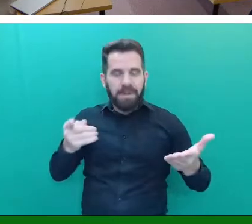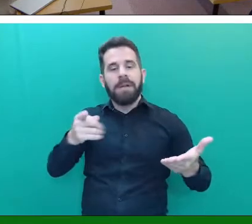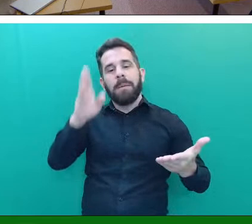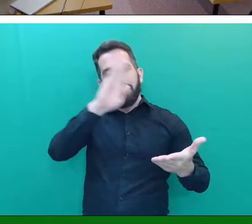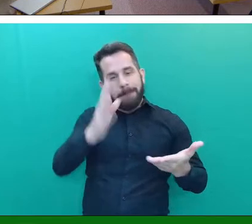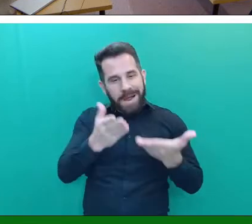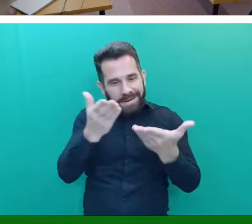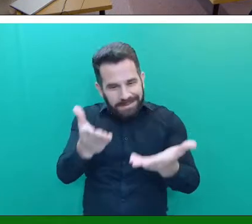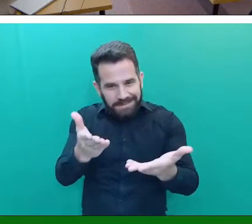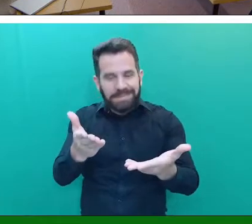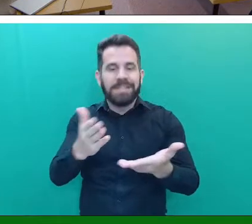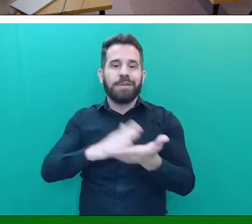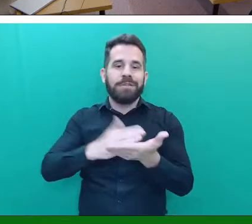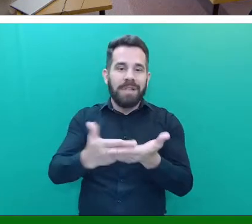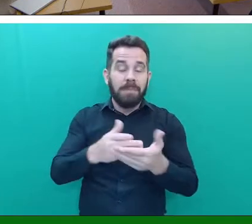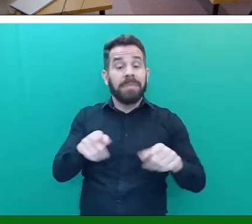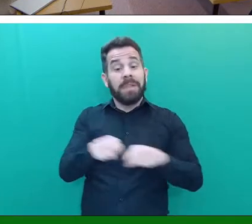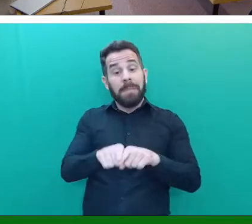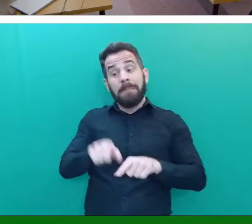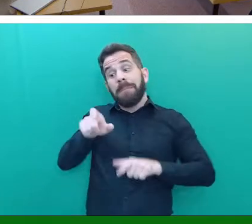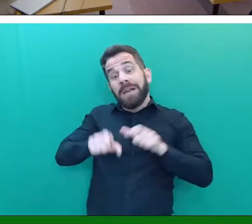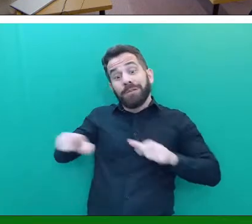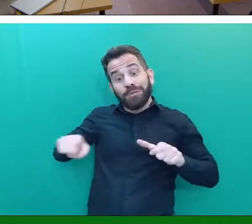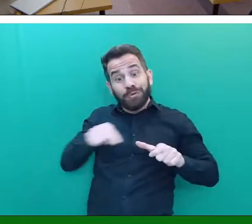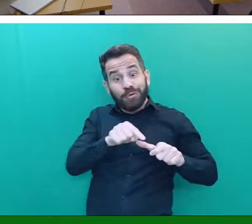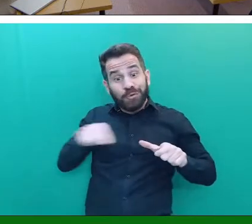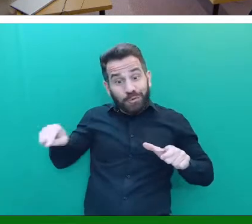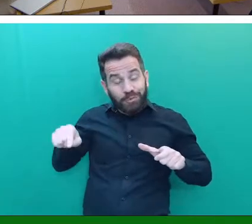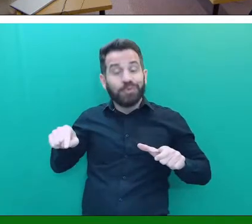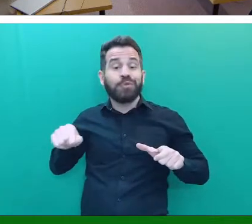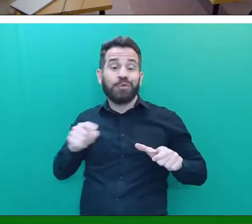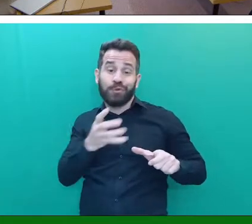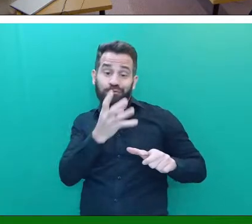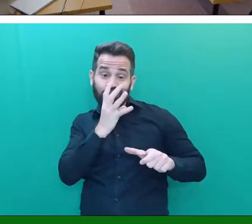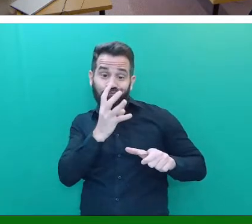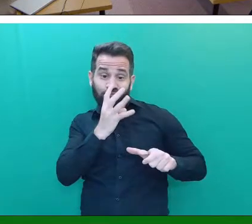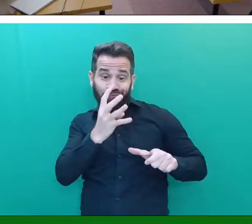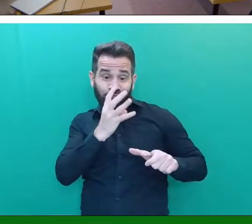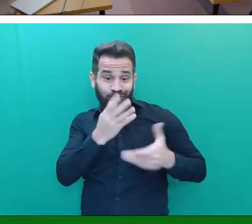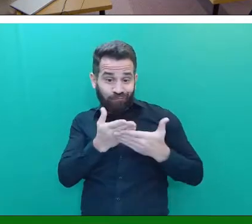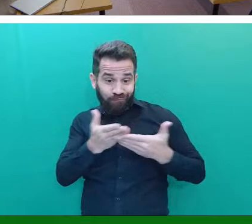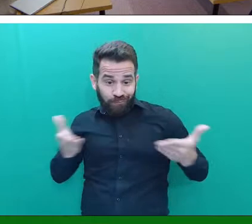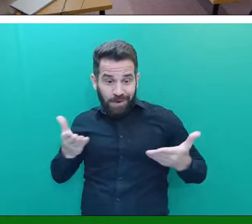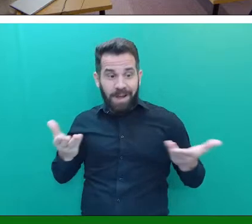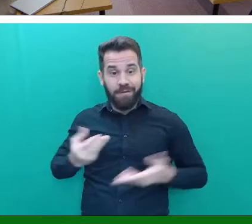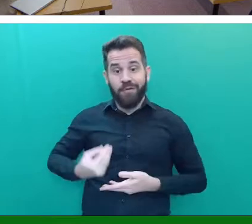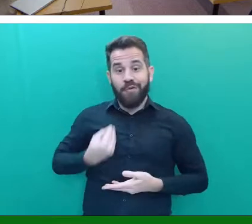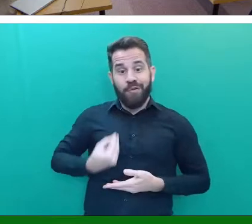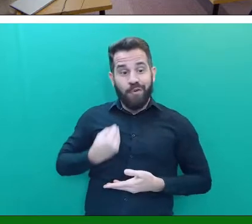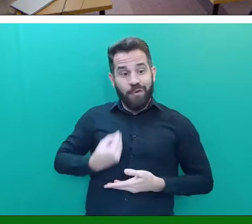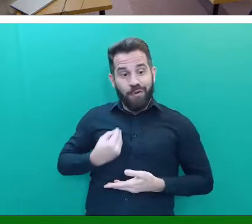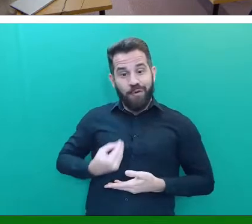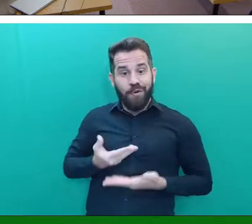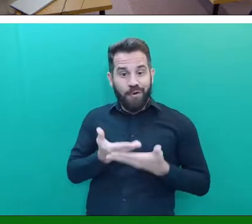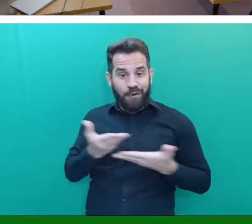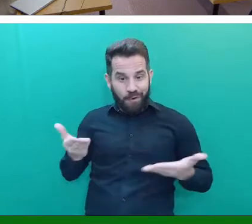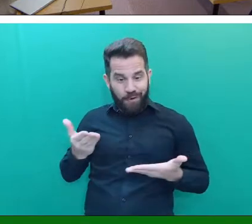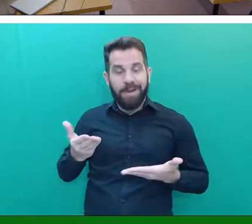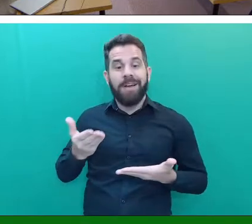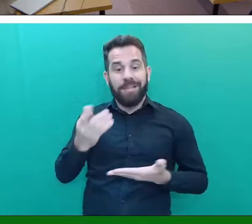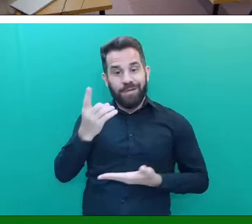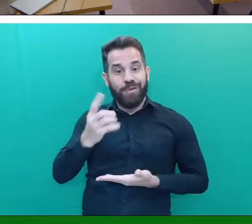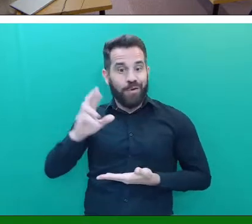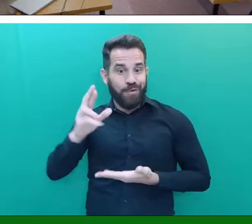agradecer também as pessoas que vieram aqui, né, acompanhar a candidata. E eu queria